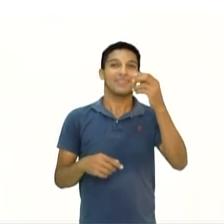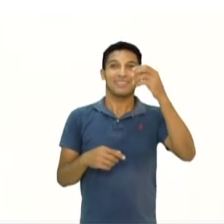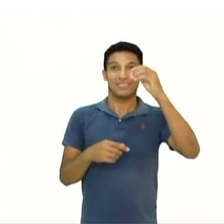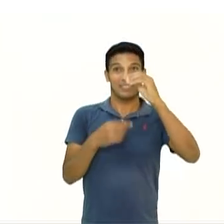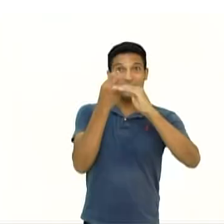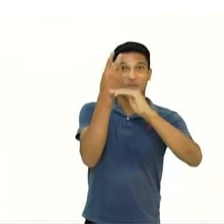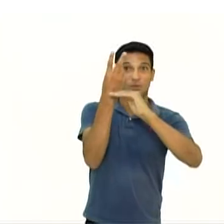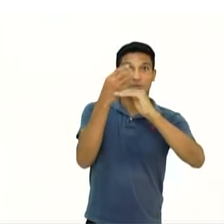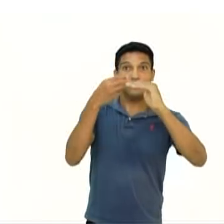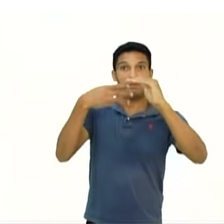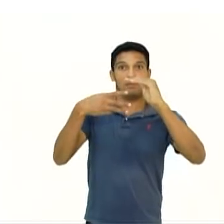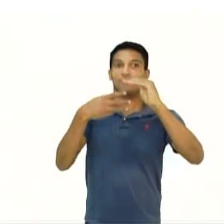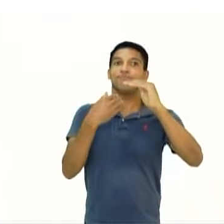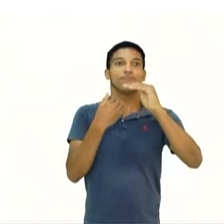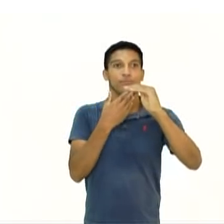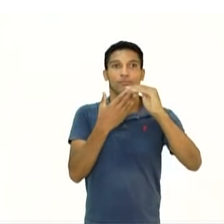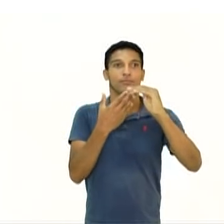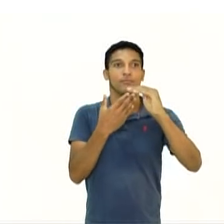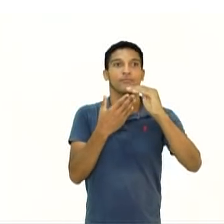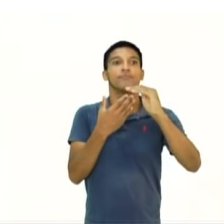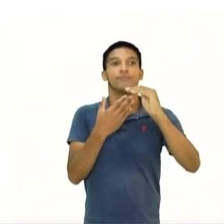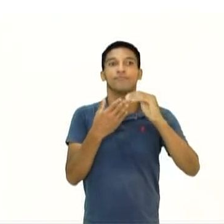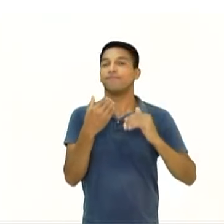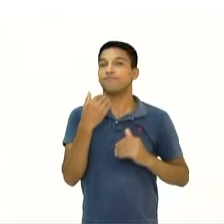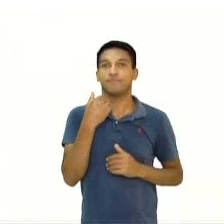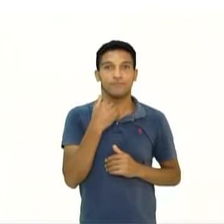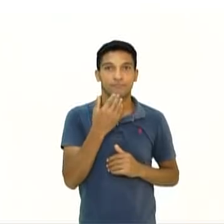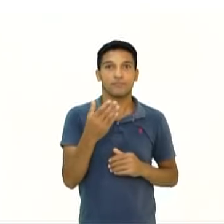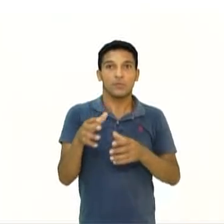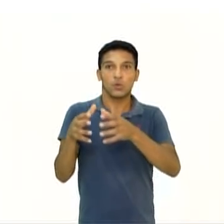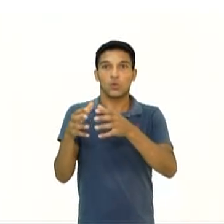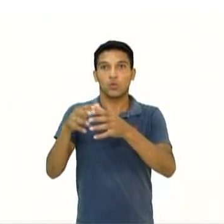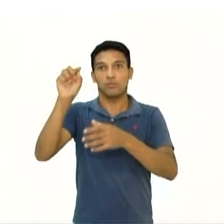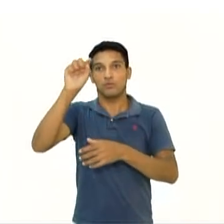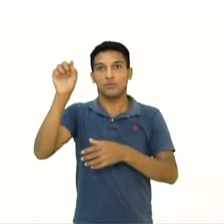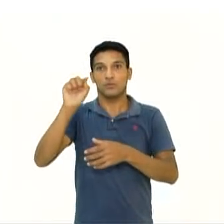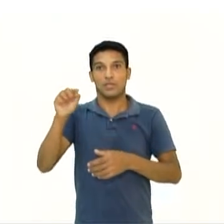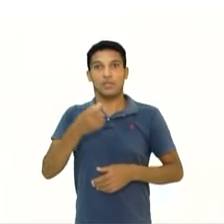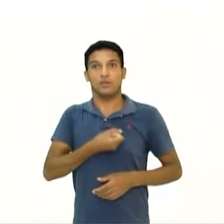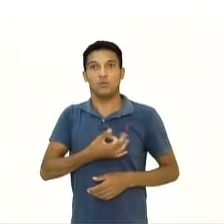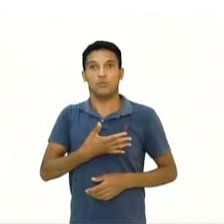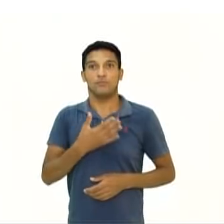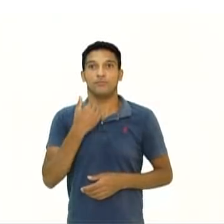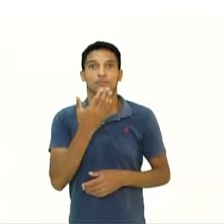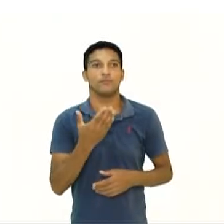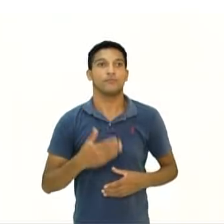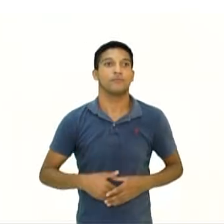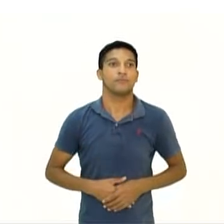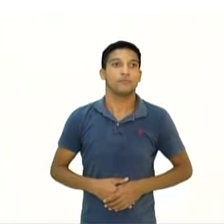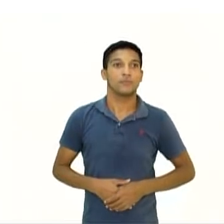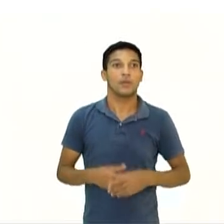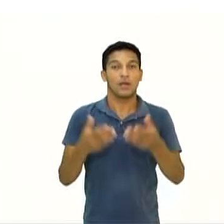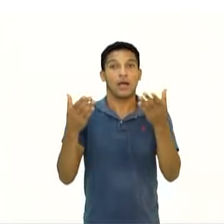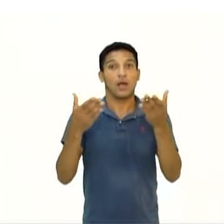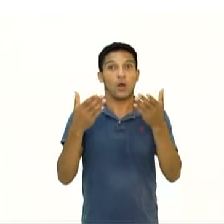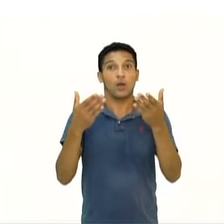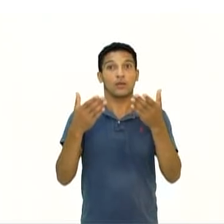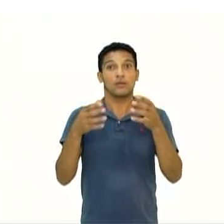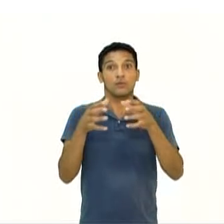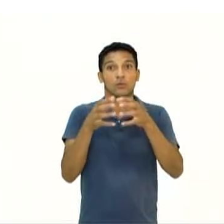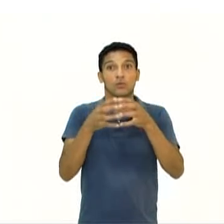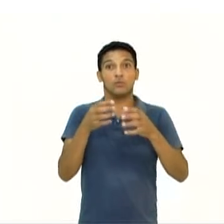no lado esquerdo do zero, ok? Então, o conjunto dos números inteiros, né, são representados